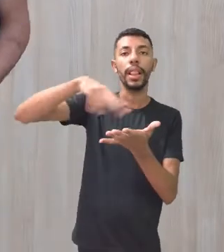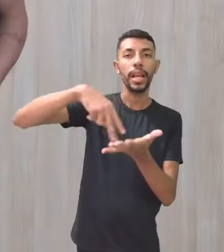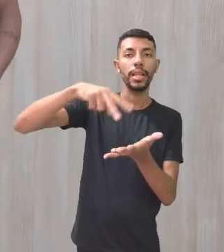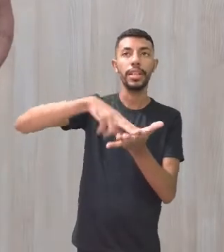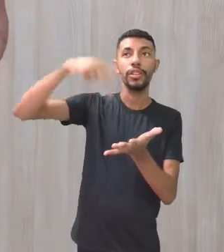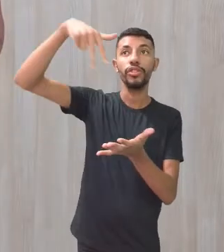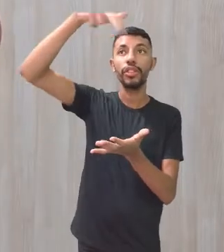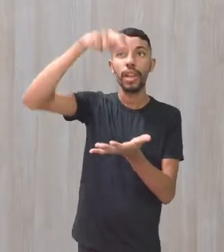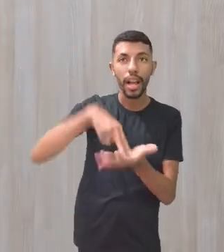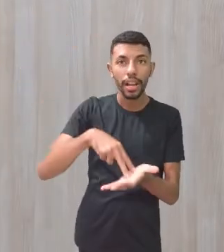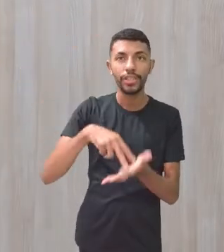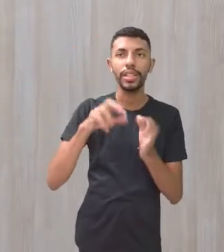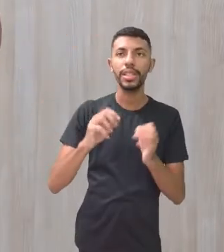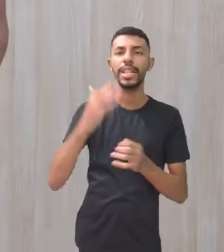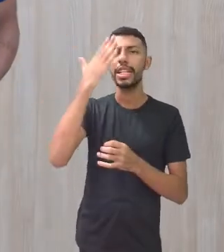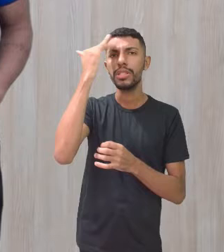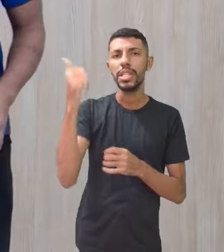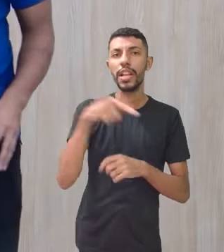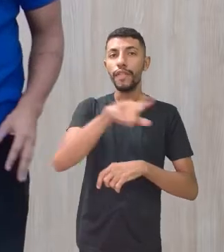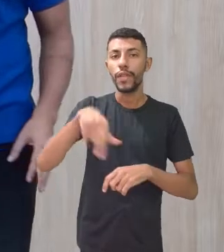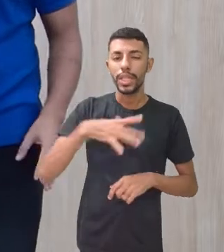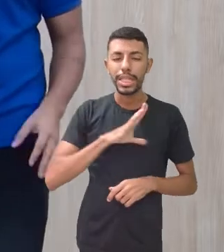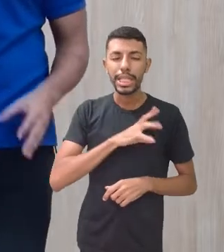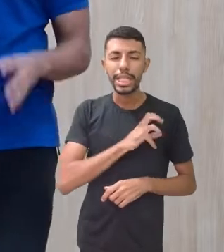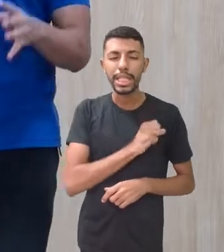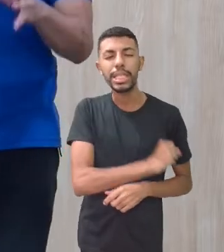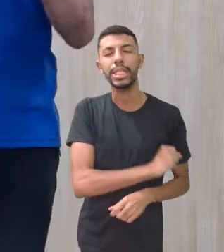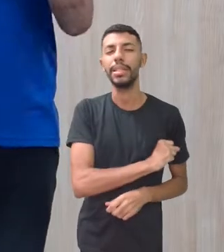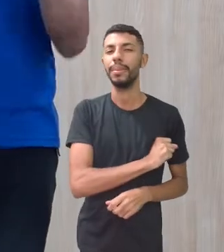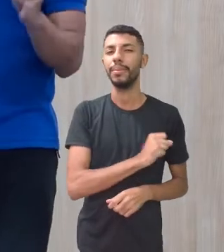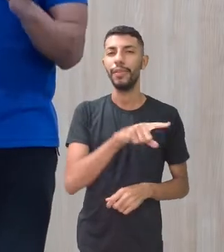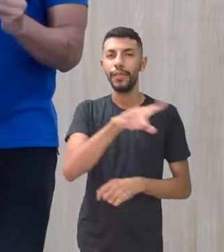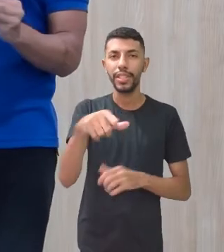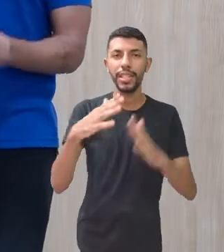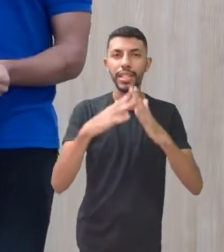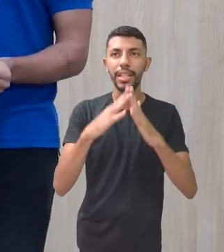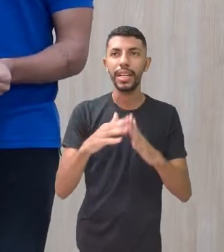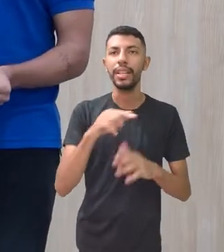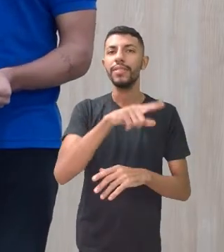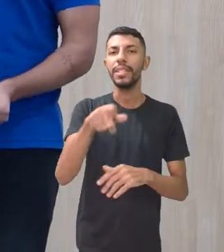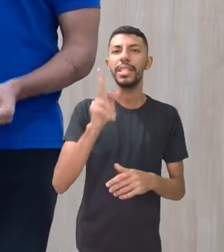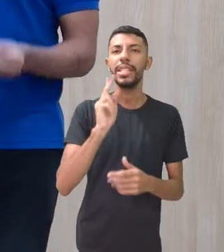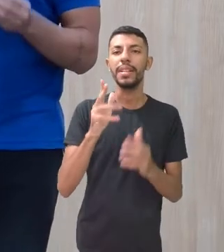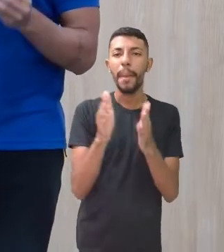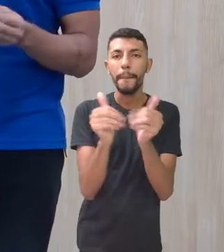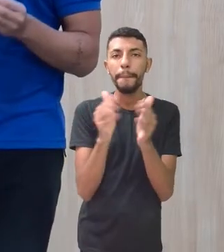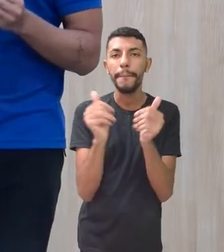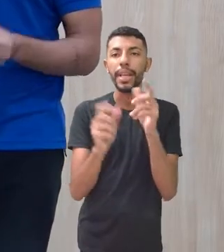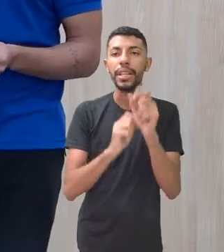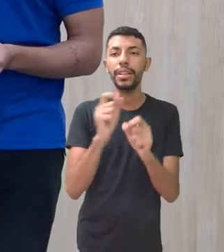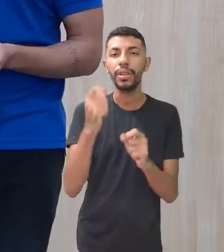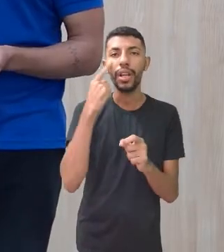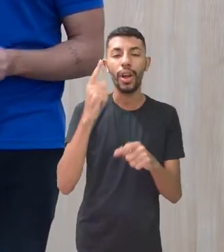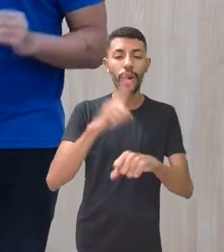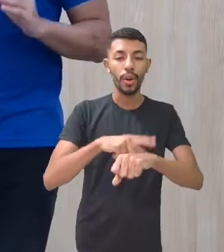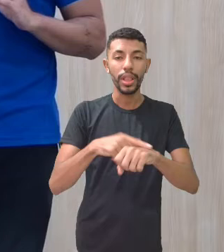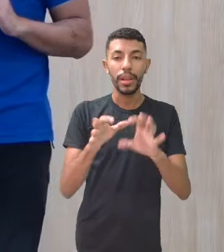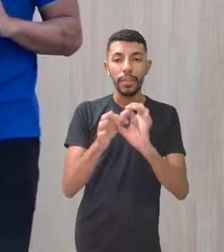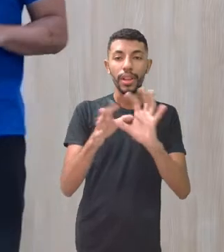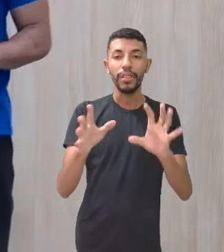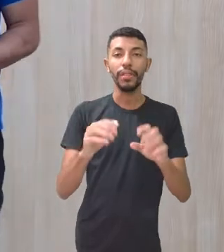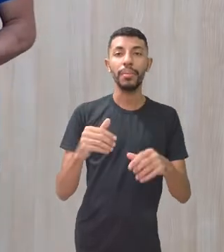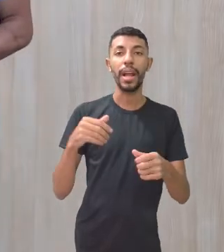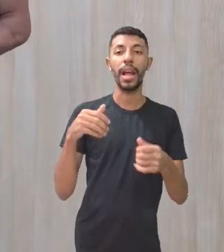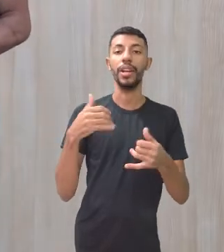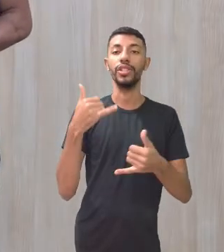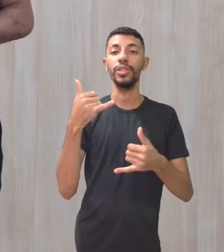ginástica. Eu sei que vocês amam, vocês aí de casa, eu tenho certeza que vocês vivem pedindo para o professor aquele tempinho livre para jogar um futsal